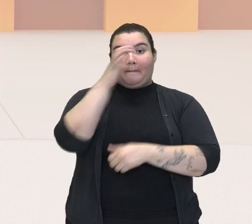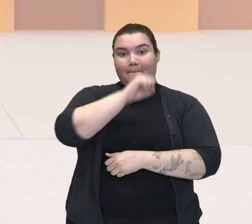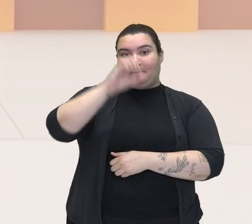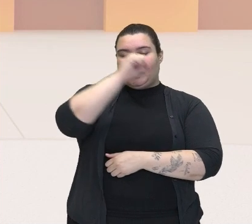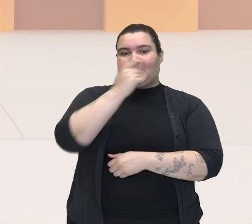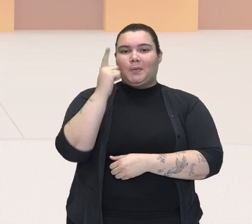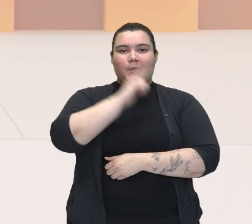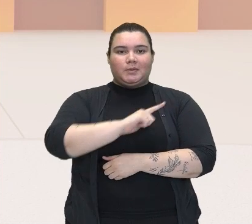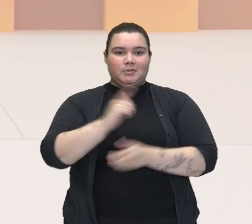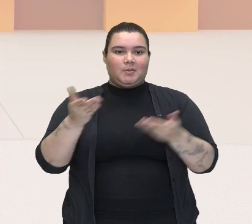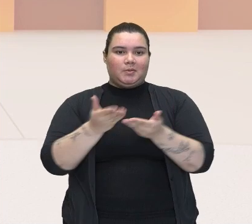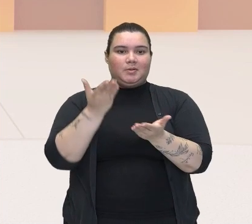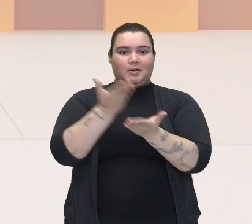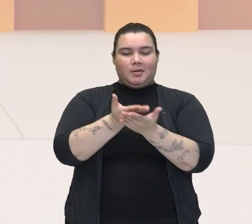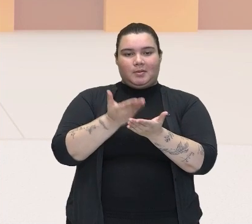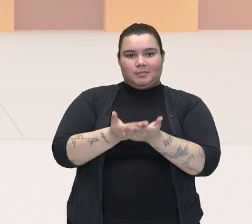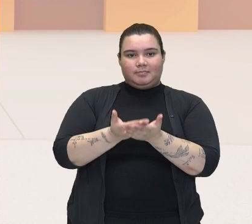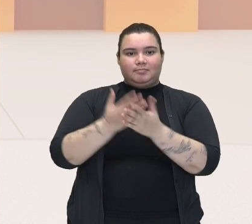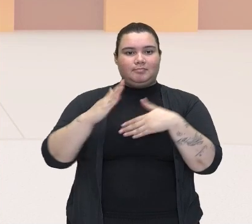para